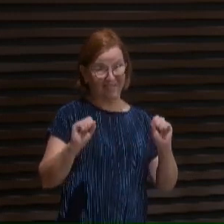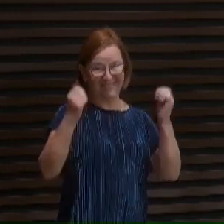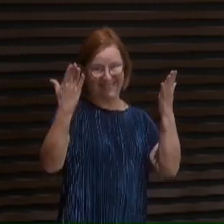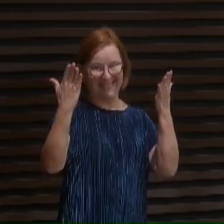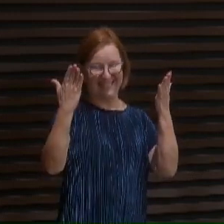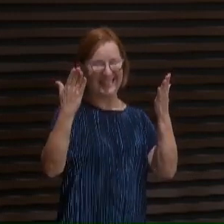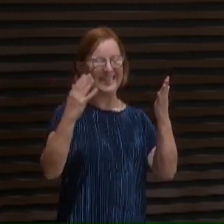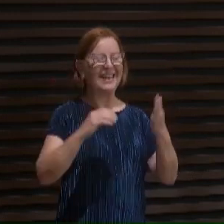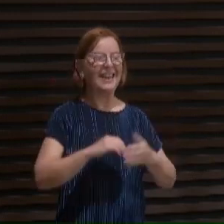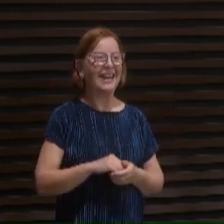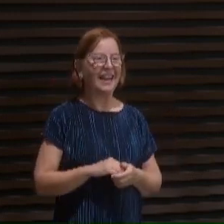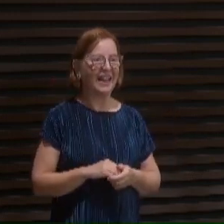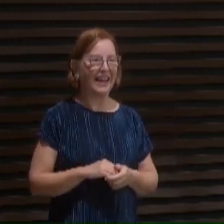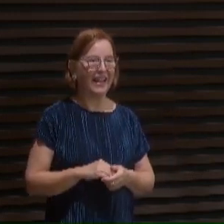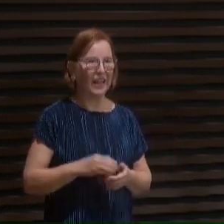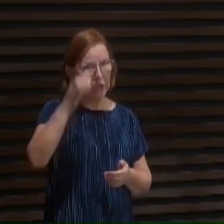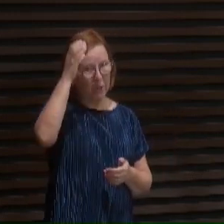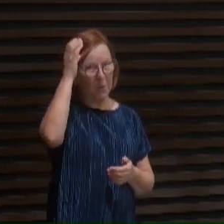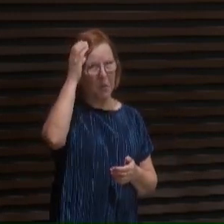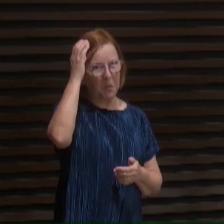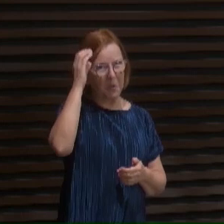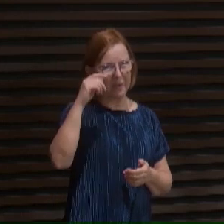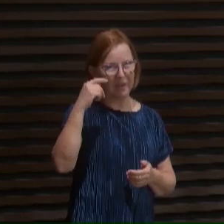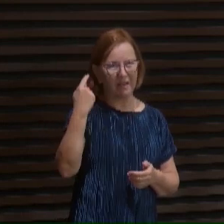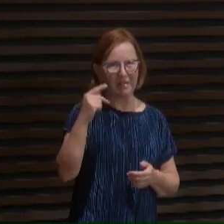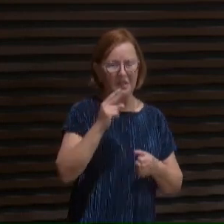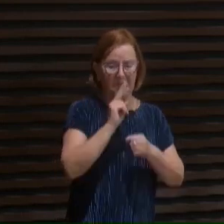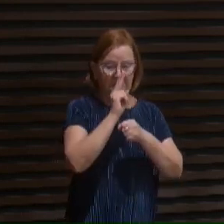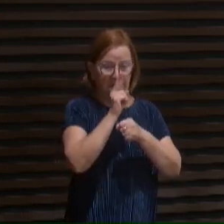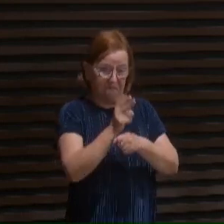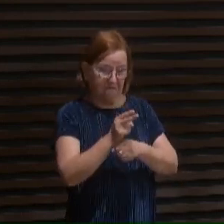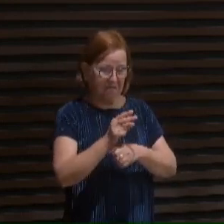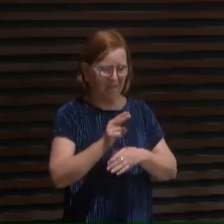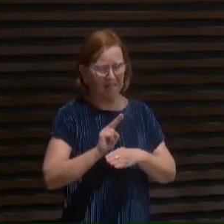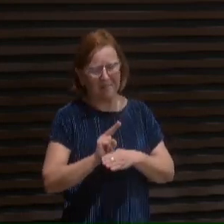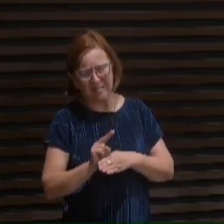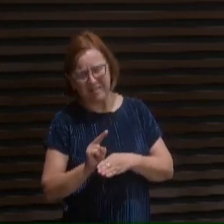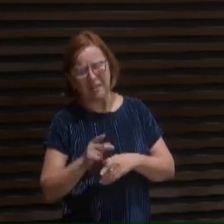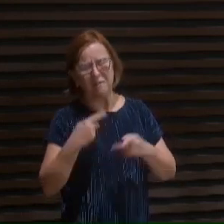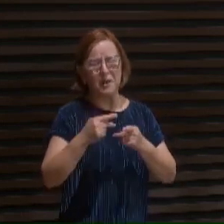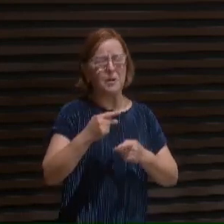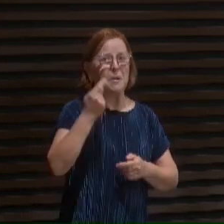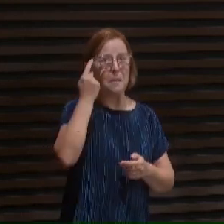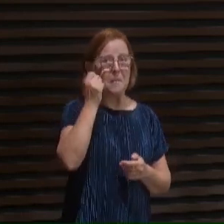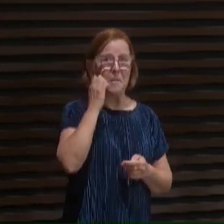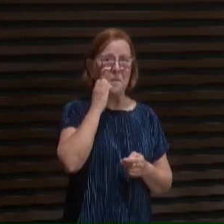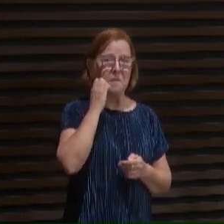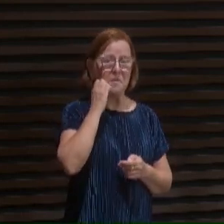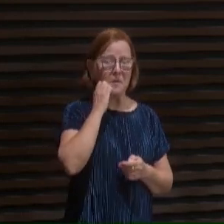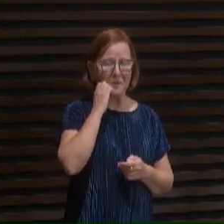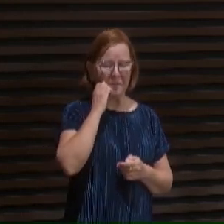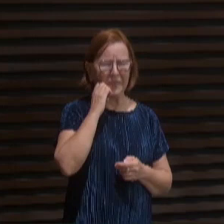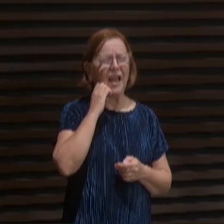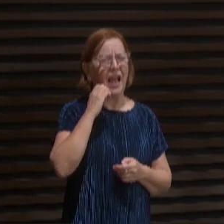festa, e consciente do seu esforço e dedicação, comunicou à sua mãe que, independentemente das circunstâncias,